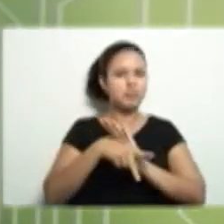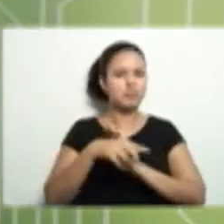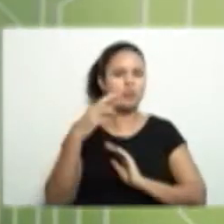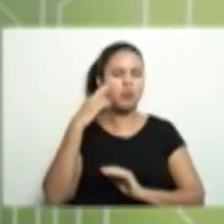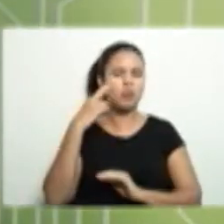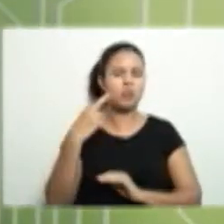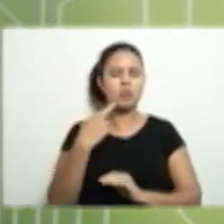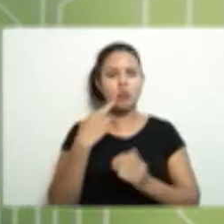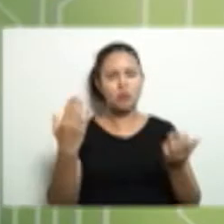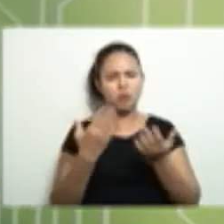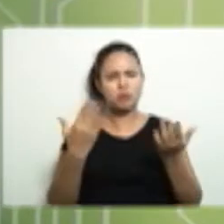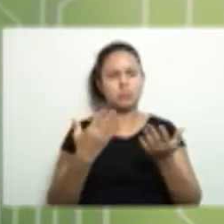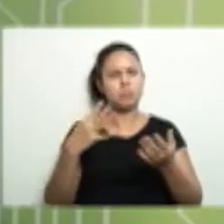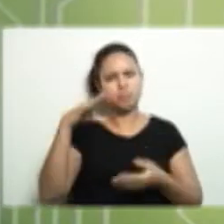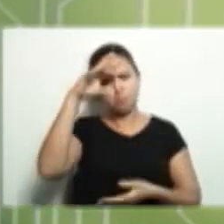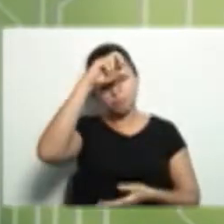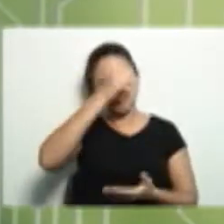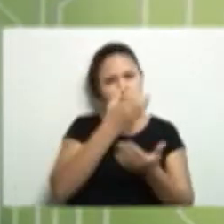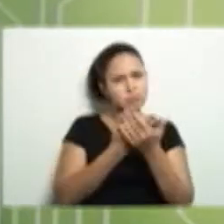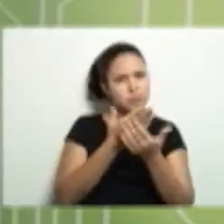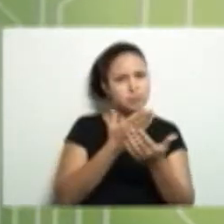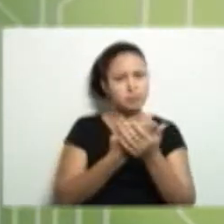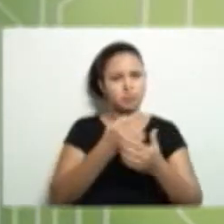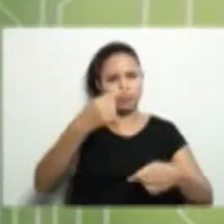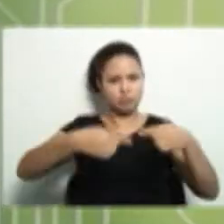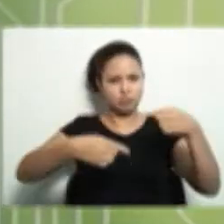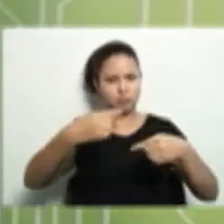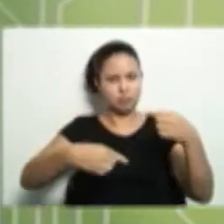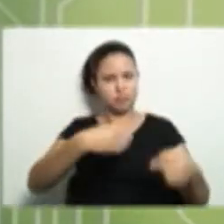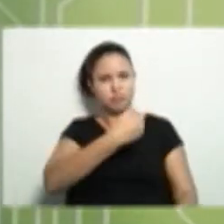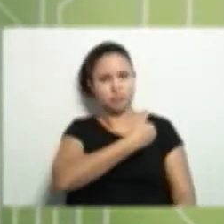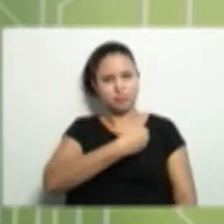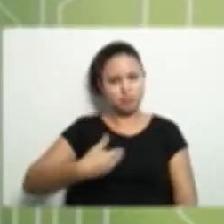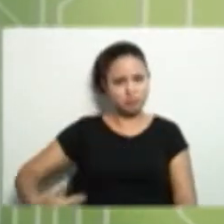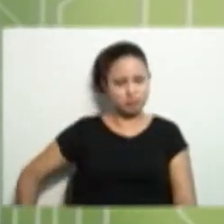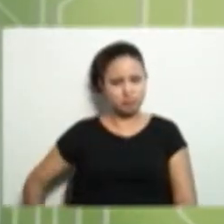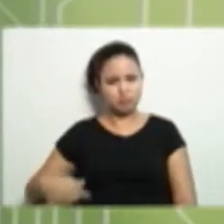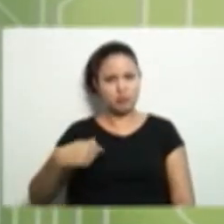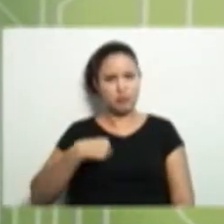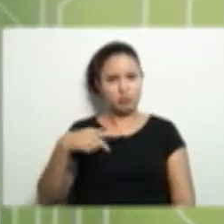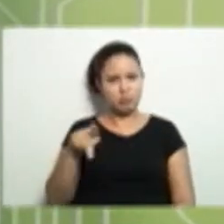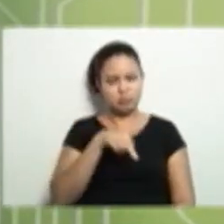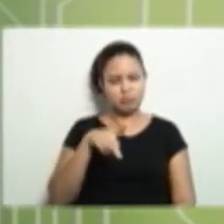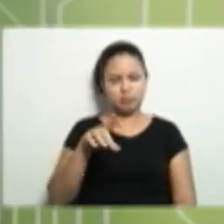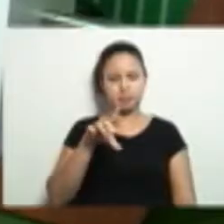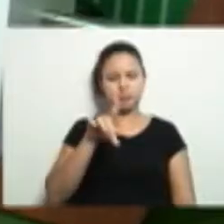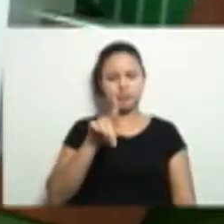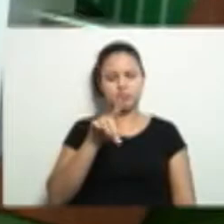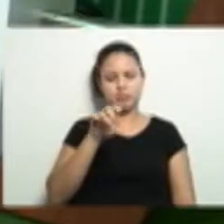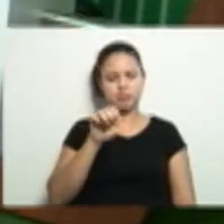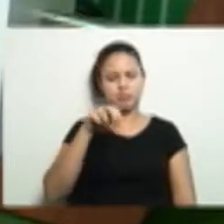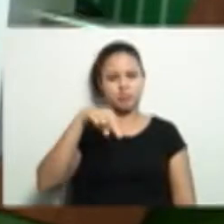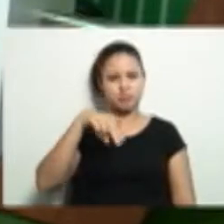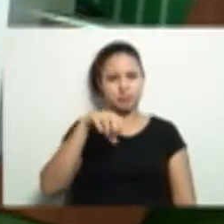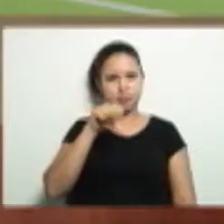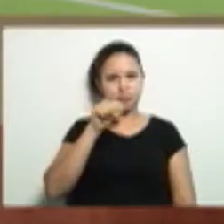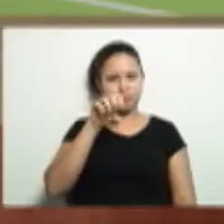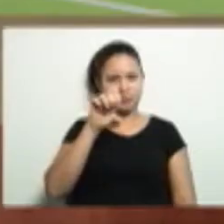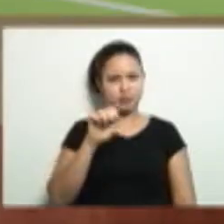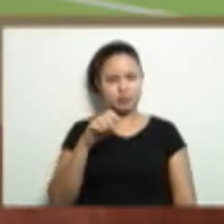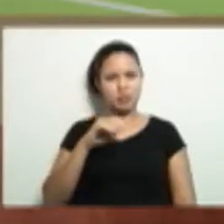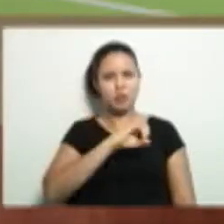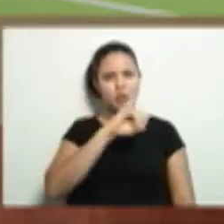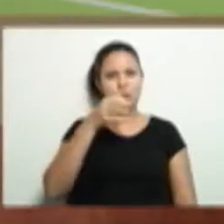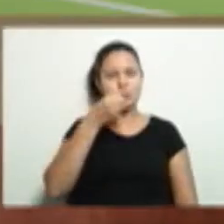produtivos e políticas públicas. Eu sou a professora Denise Tontiucci e está aqui também o professor Carlos Felipe. Olá, como